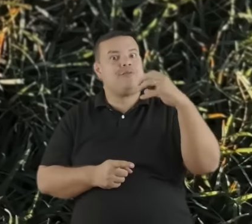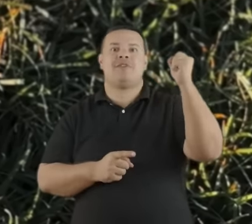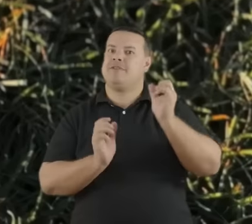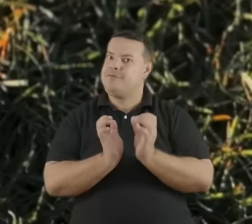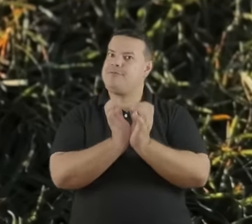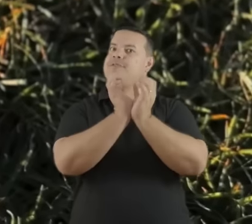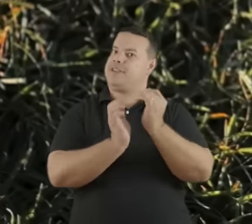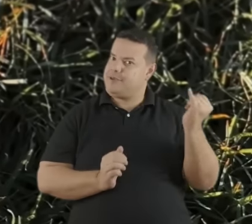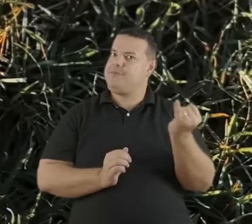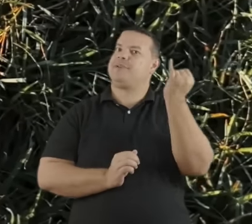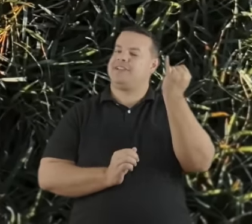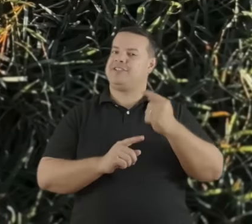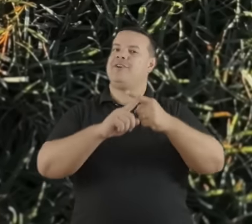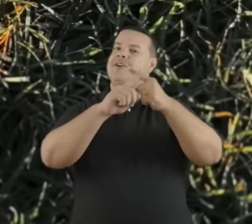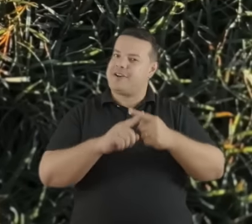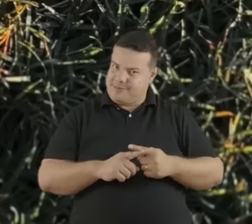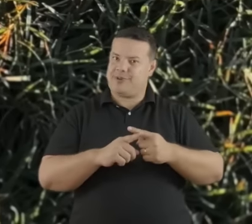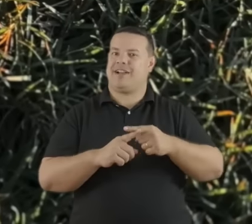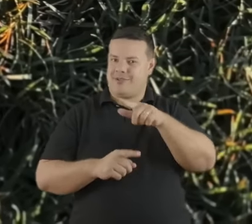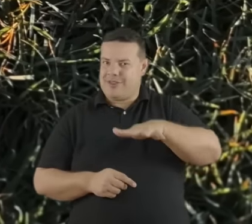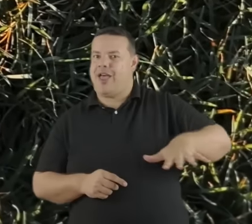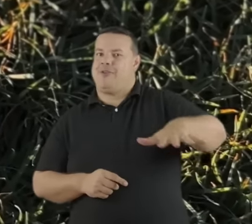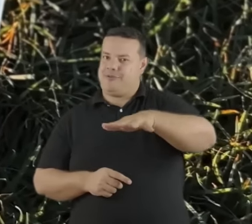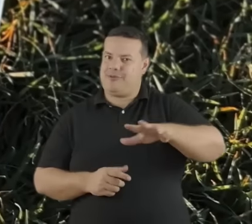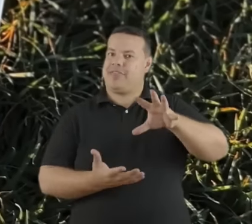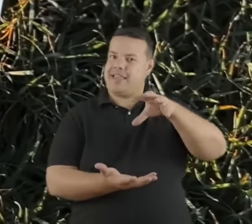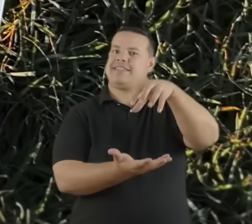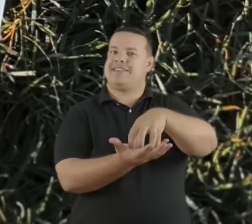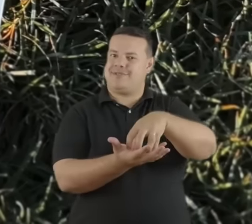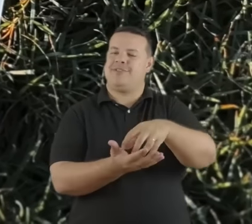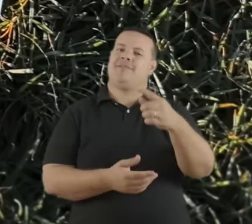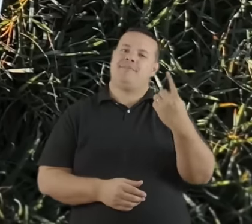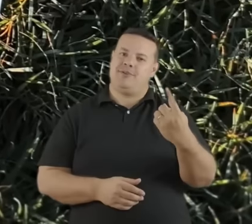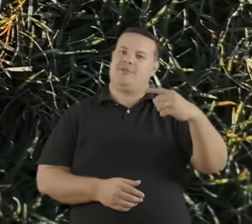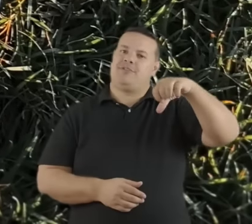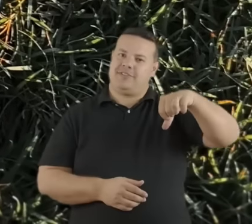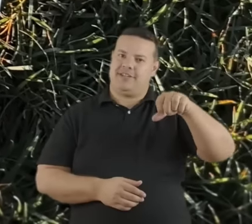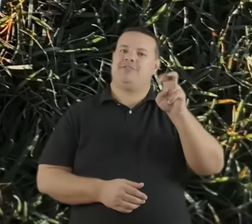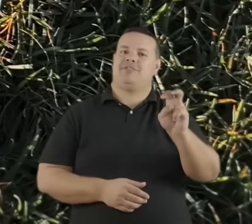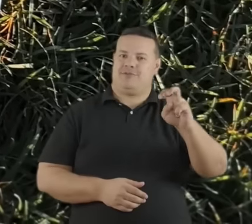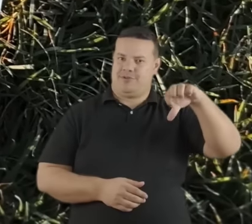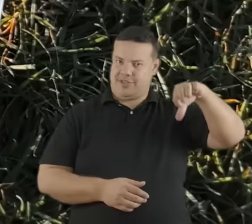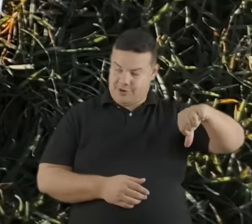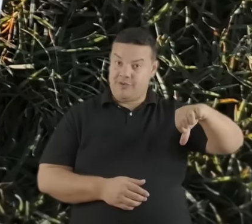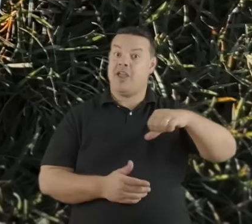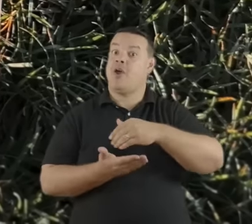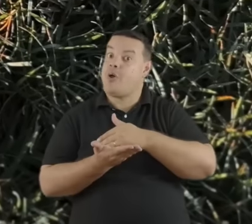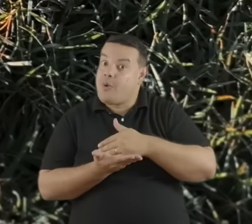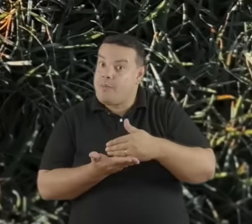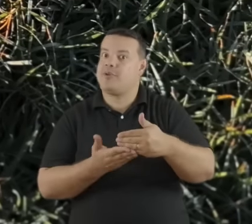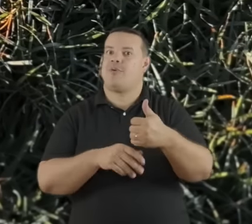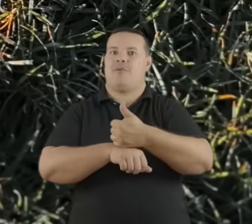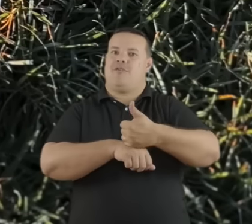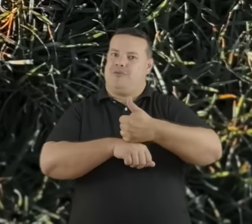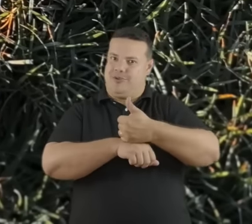para os parâmetros da época, o Campeonato da Zona Centro em 1959. O profissionalismo